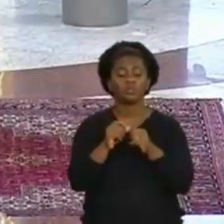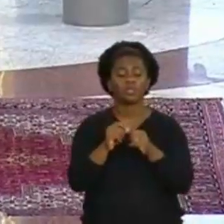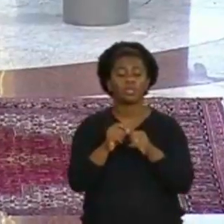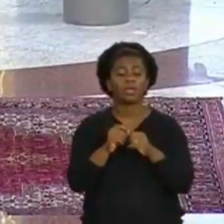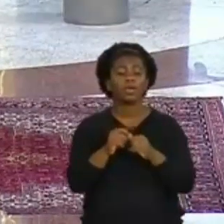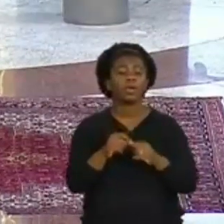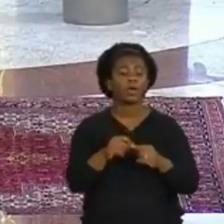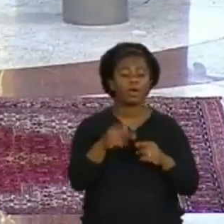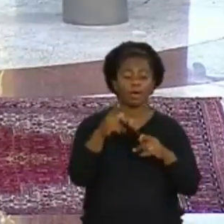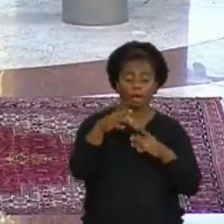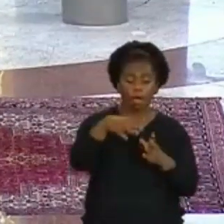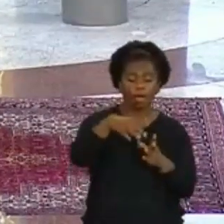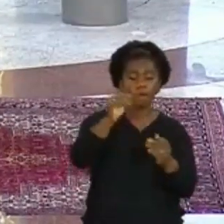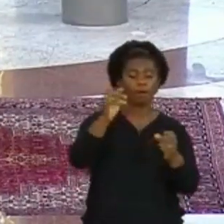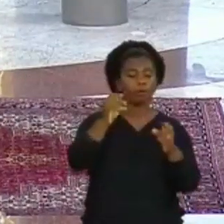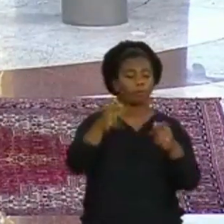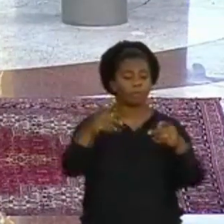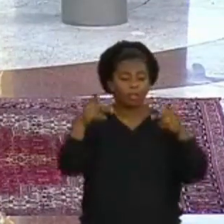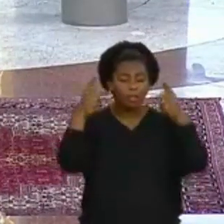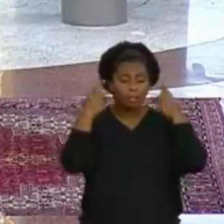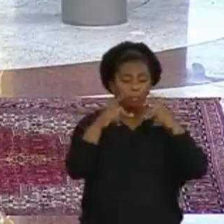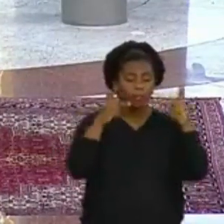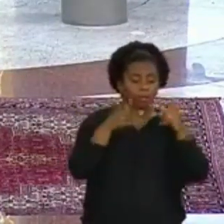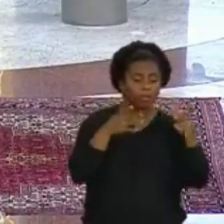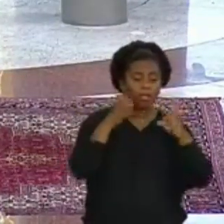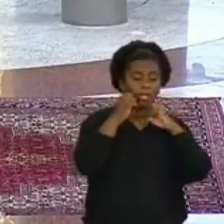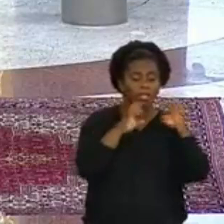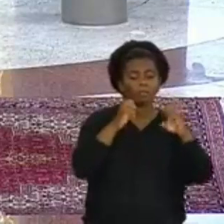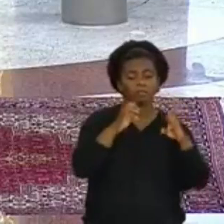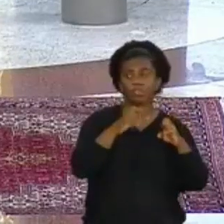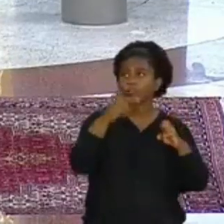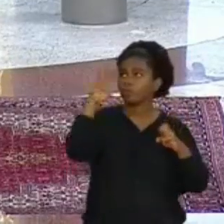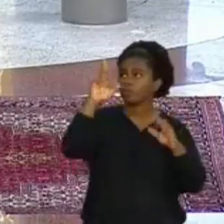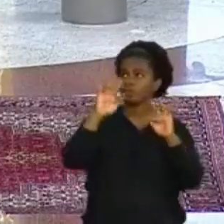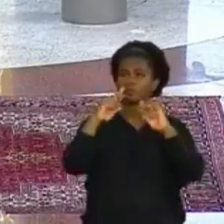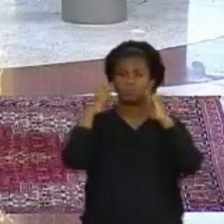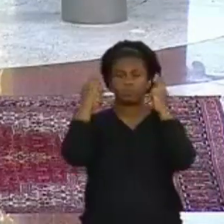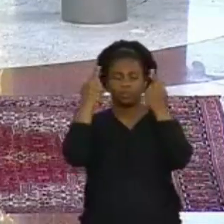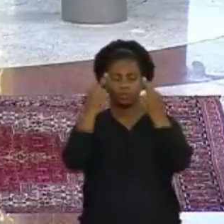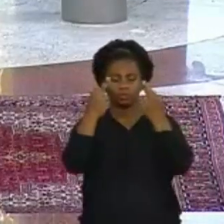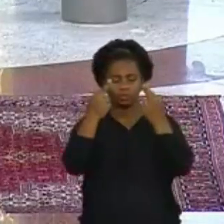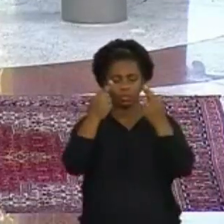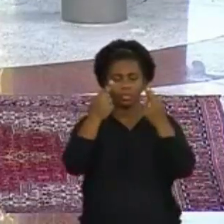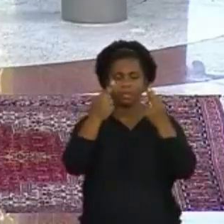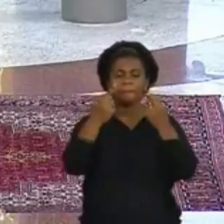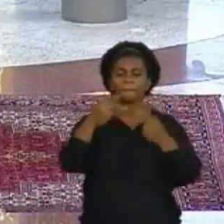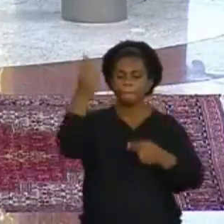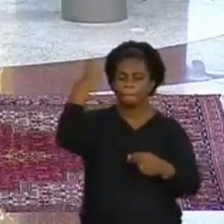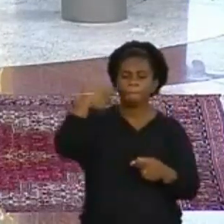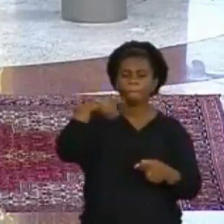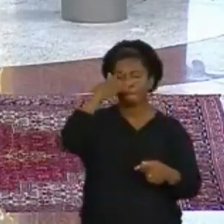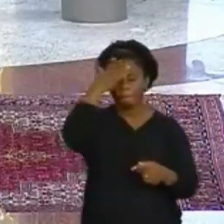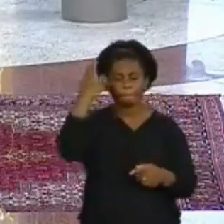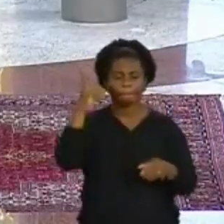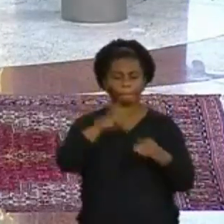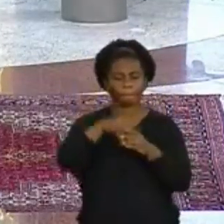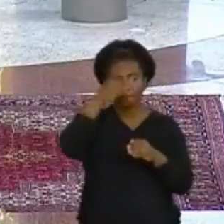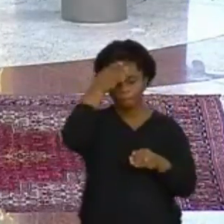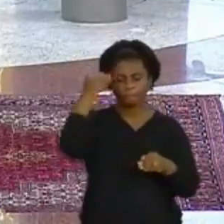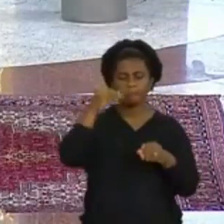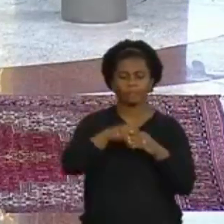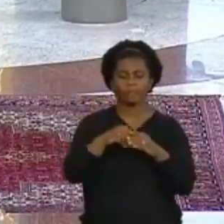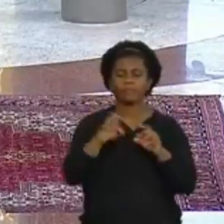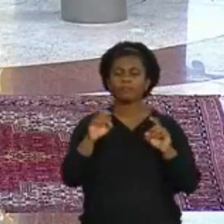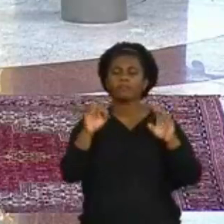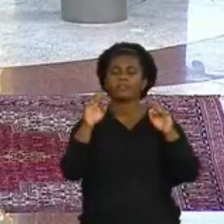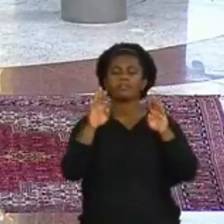que sustenta essa obra, que a semana dos dizimistas e ofertantes seja especial, seja de portas abertas, que o Senhor surpreenda